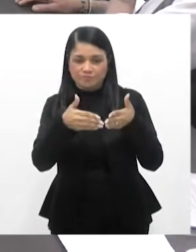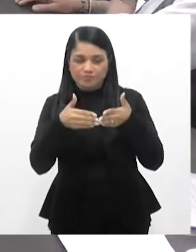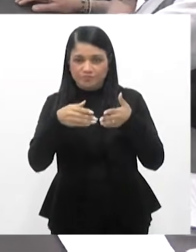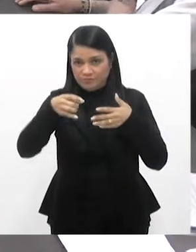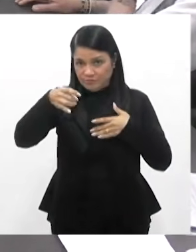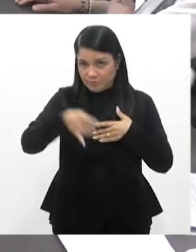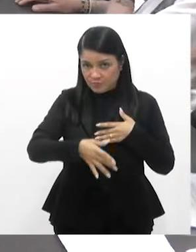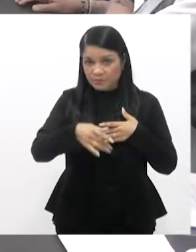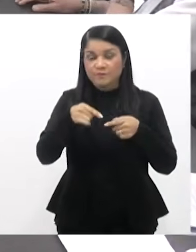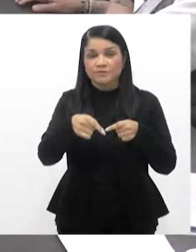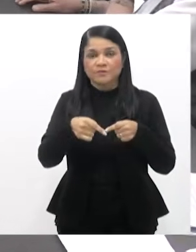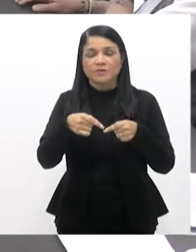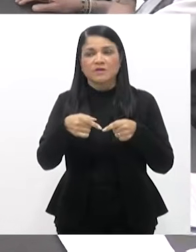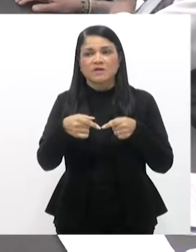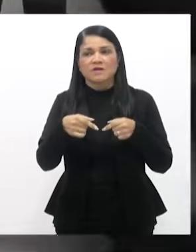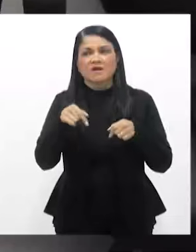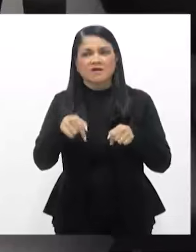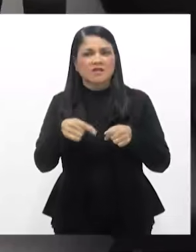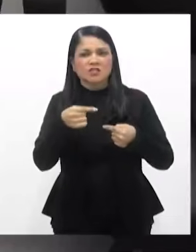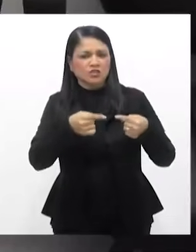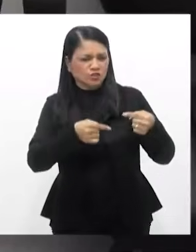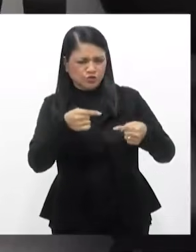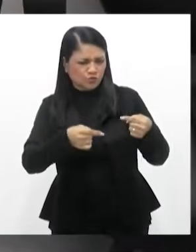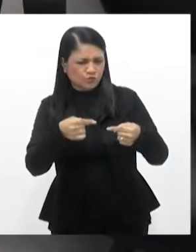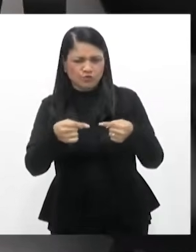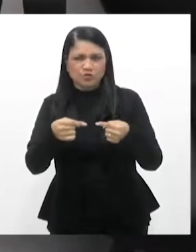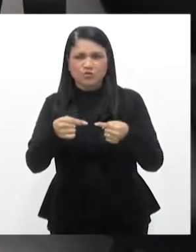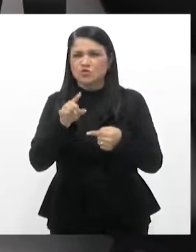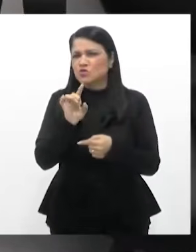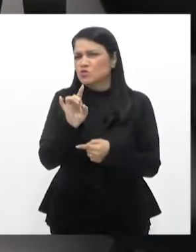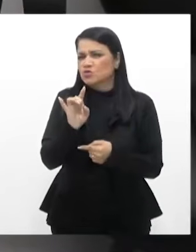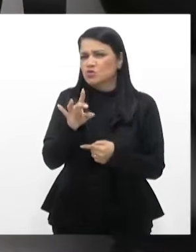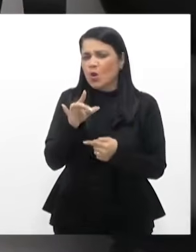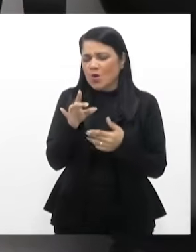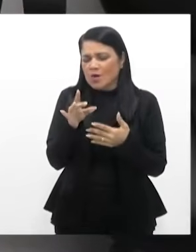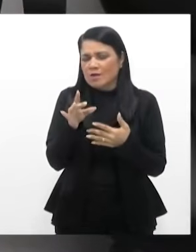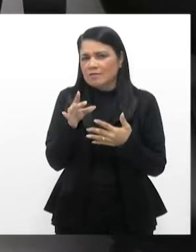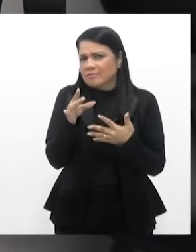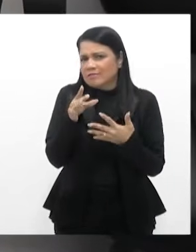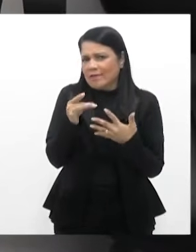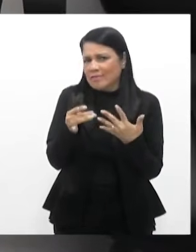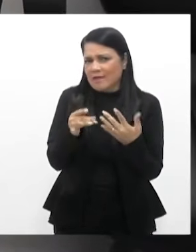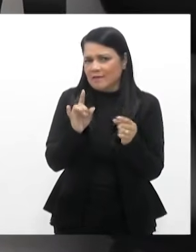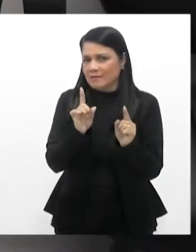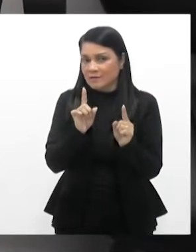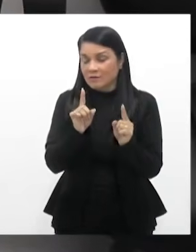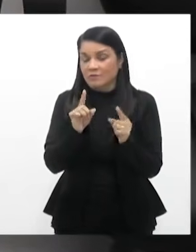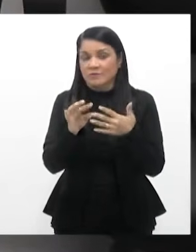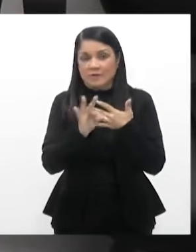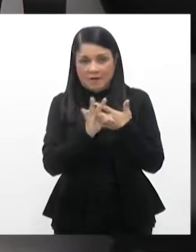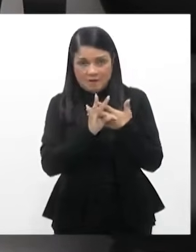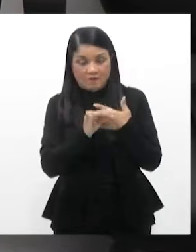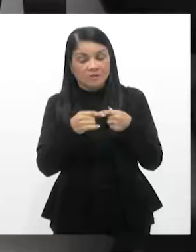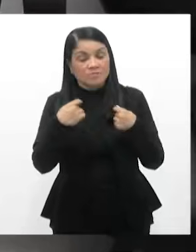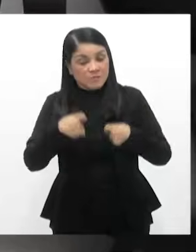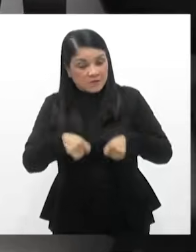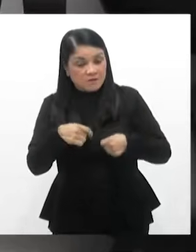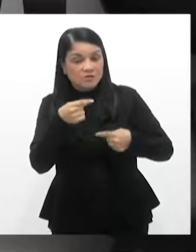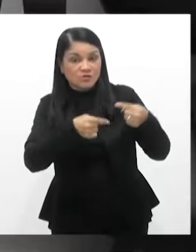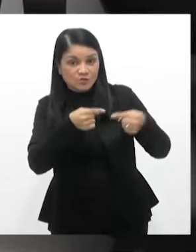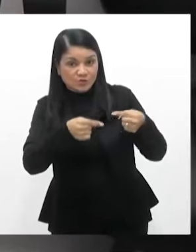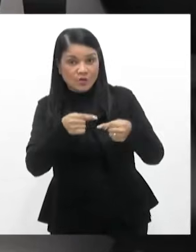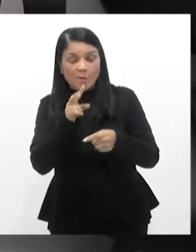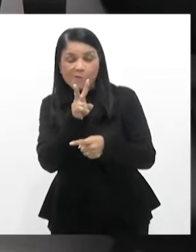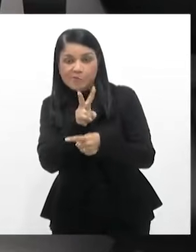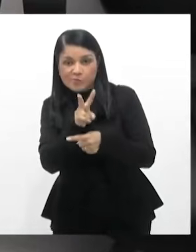desincompatibilização, porque aqui a gente não está discutindo apenas um detalhe técnico, a gente está discutindo a